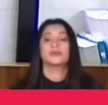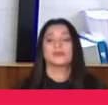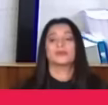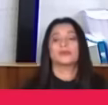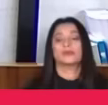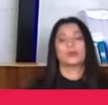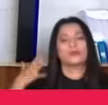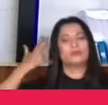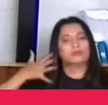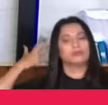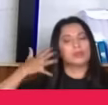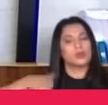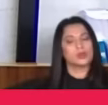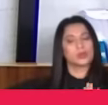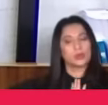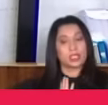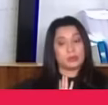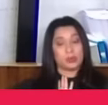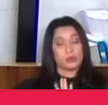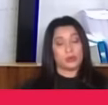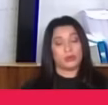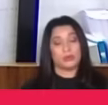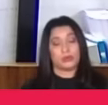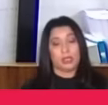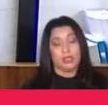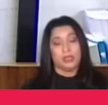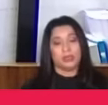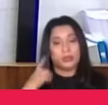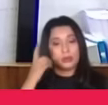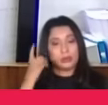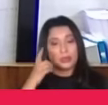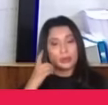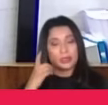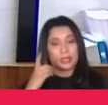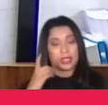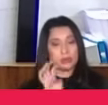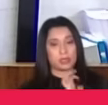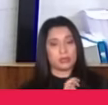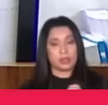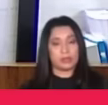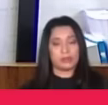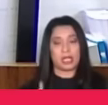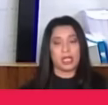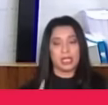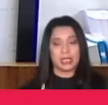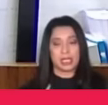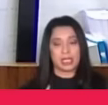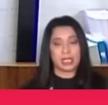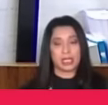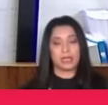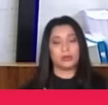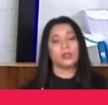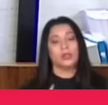O discurso criminoso do então deputado estadual e delegado de polícia, Francisco de Assis Cavalcante